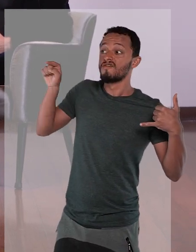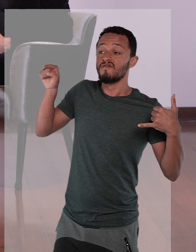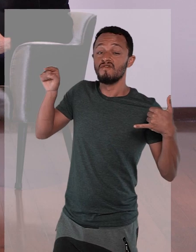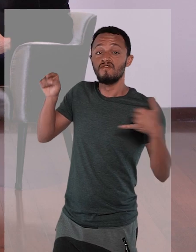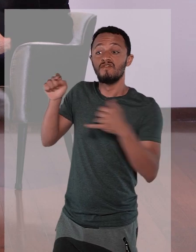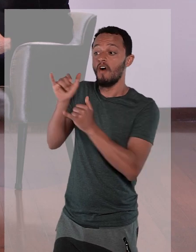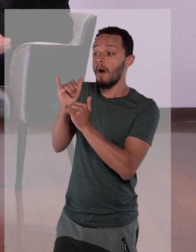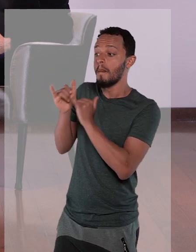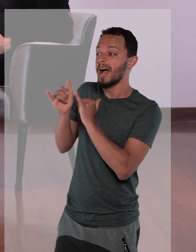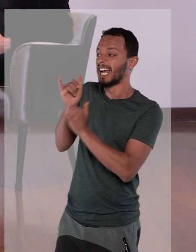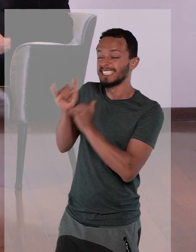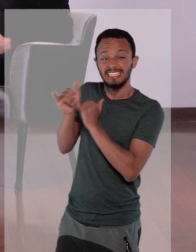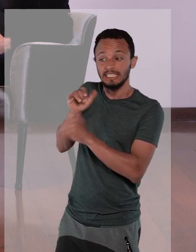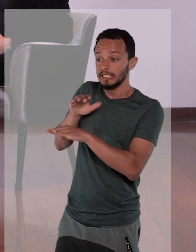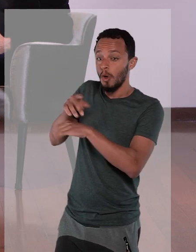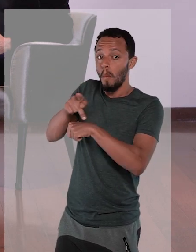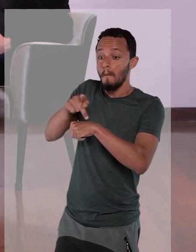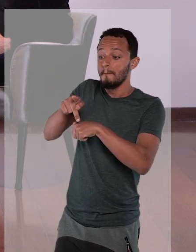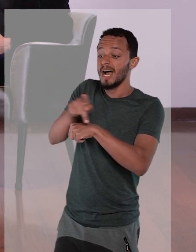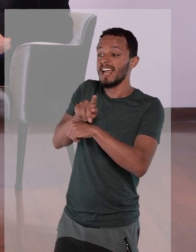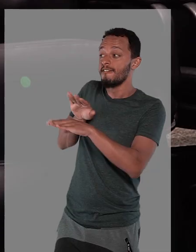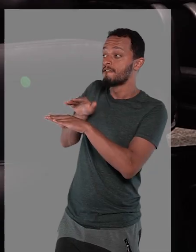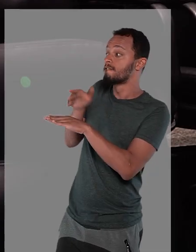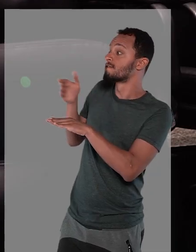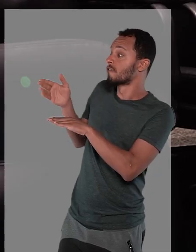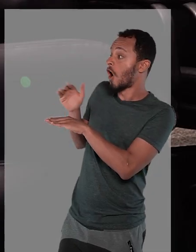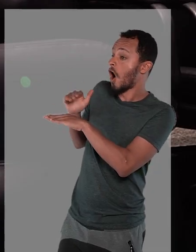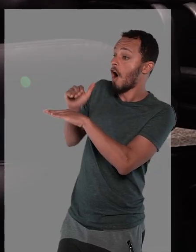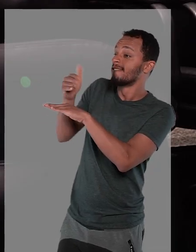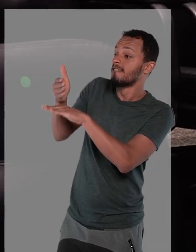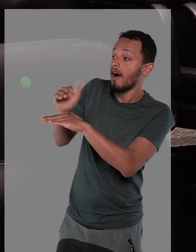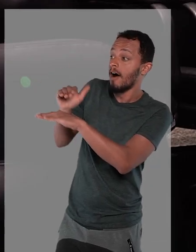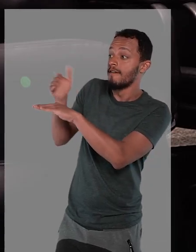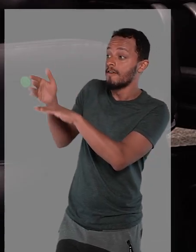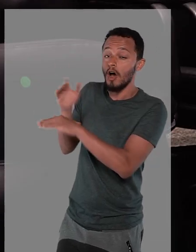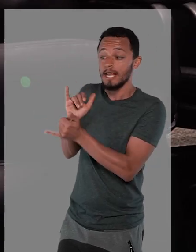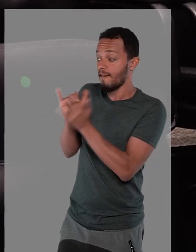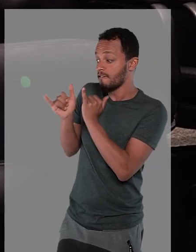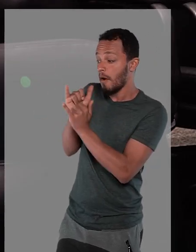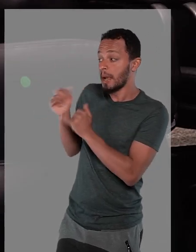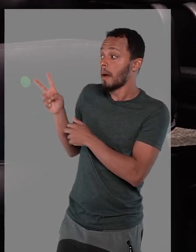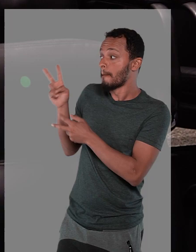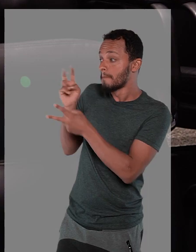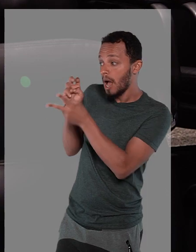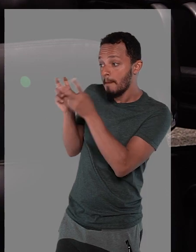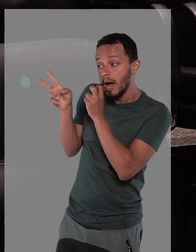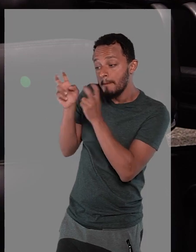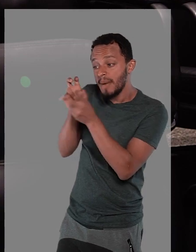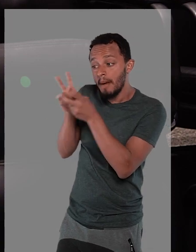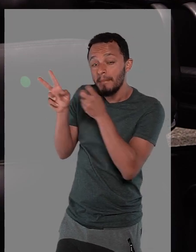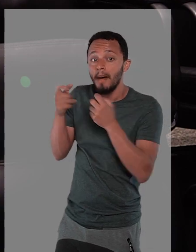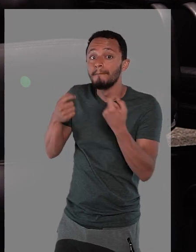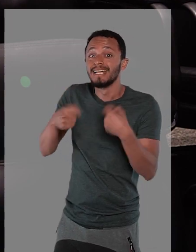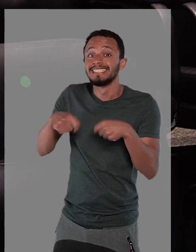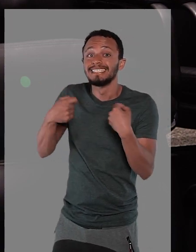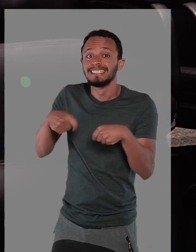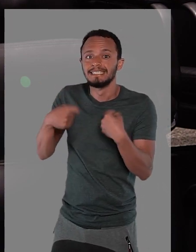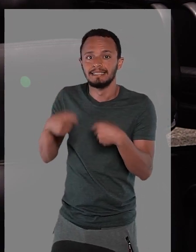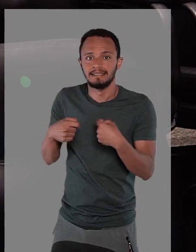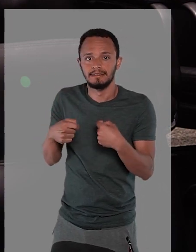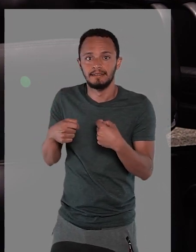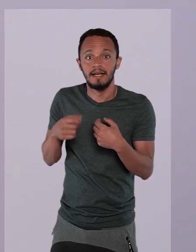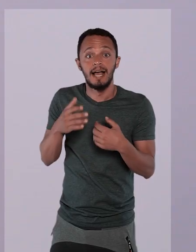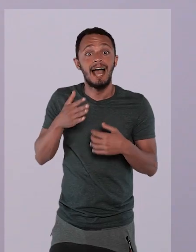de uma maneira catastrófica, né, nos países europeus. E eu saí de lá e fui para São Paulo, porque era o último encontro presencial da